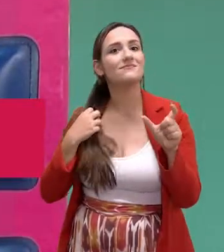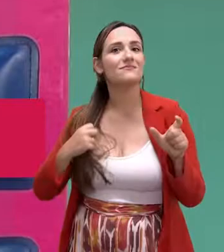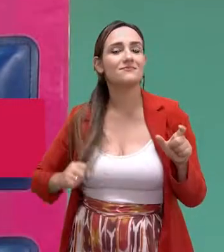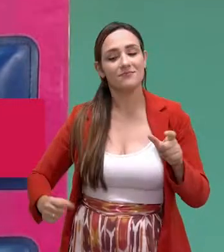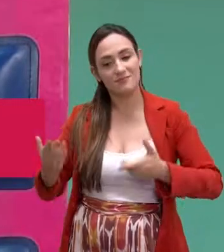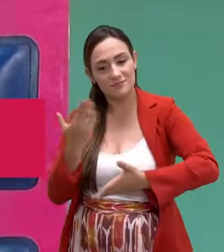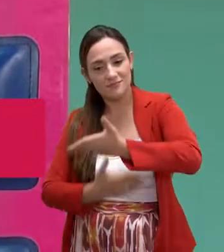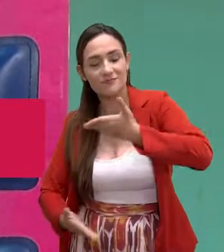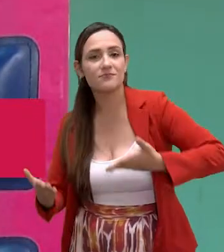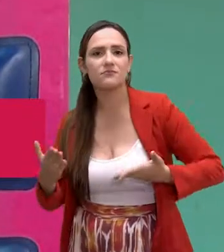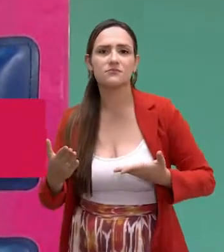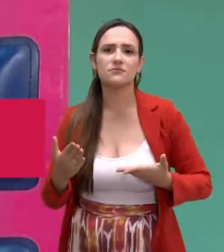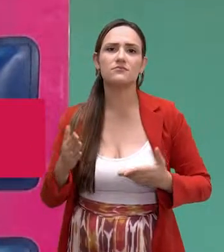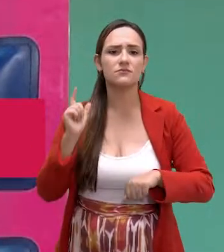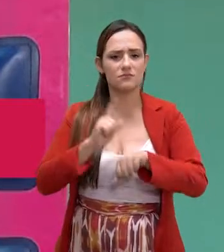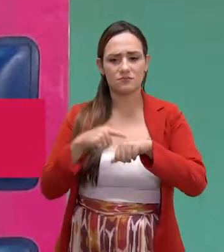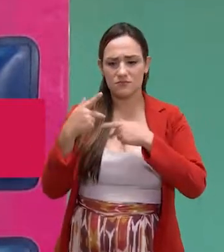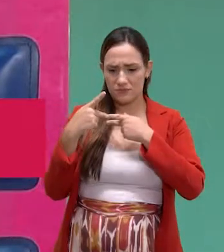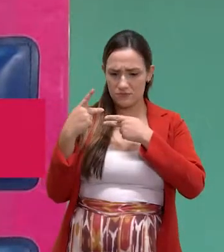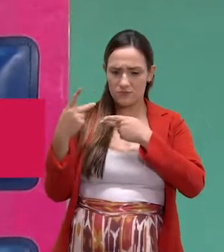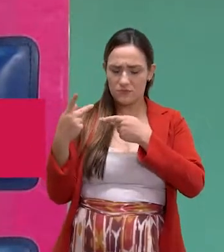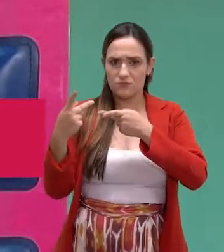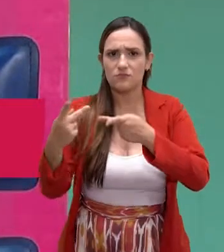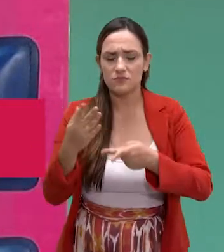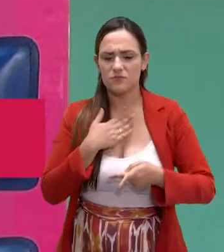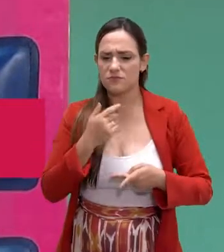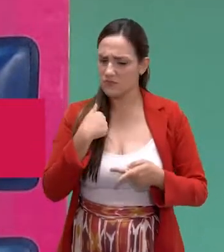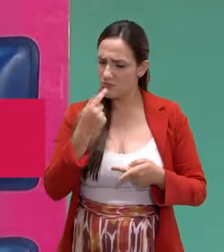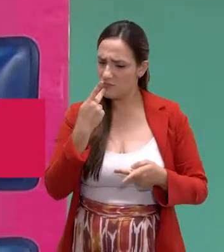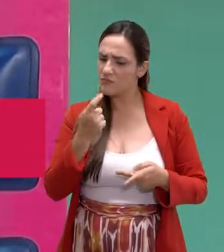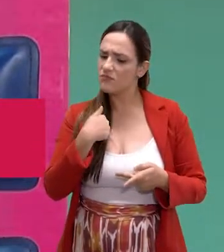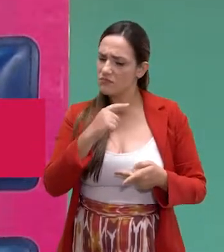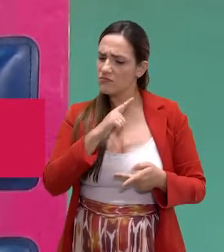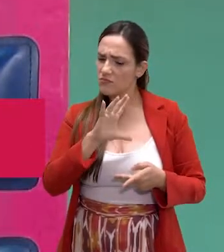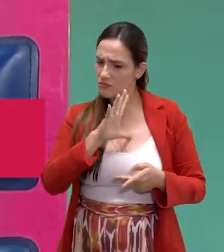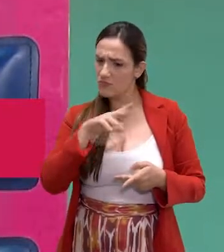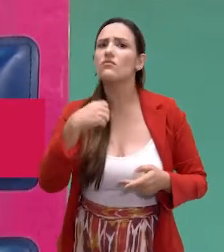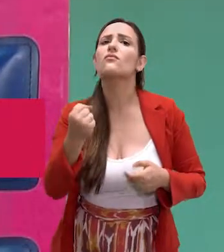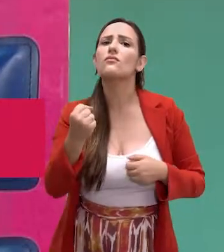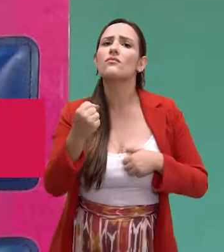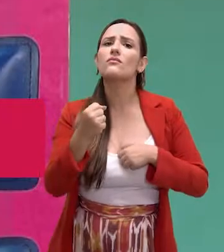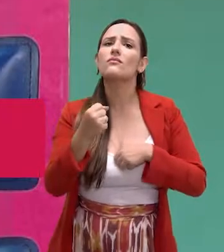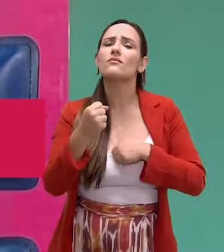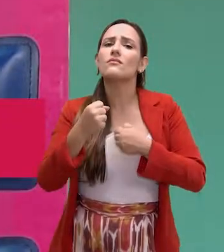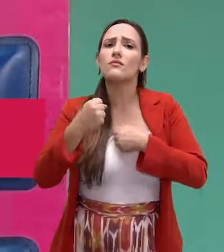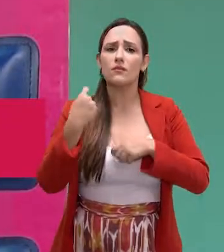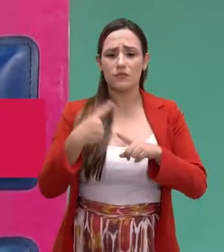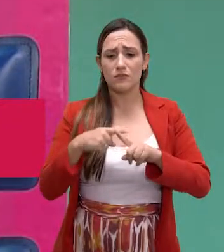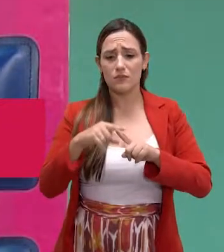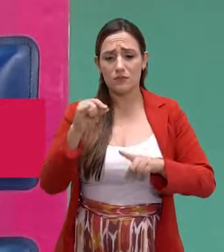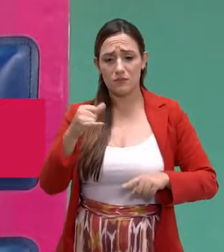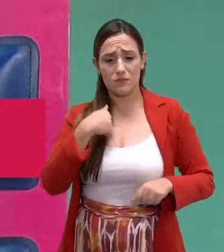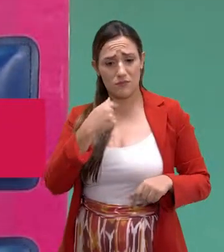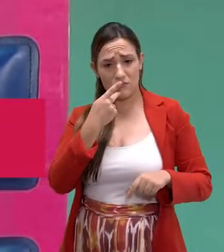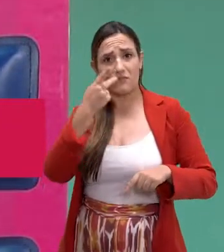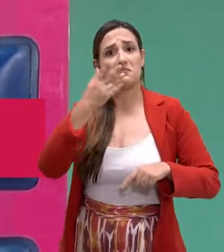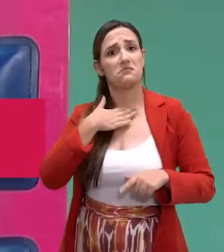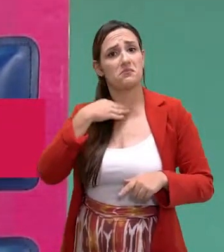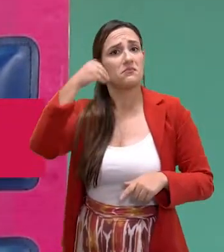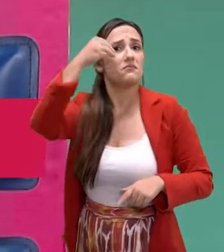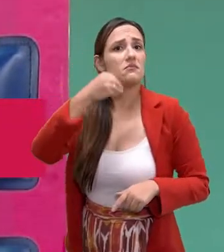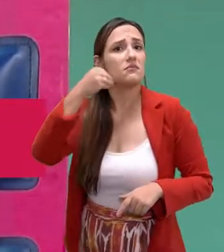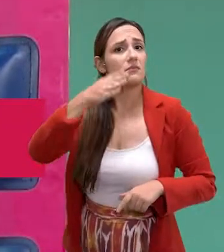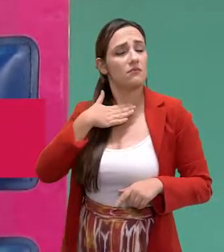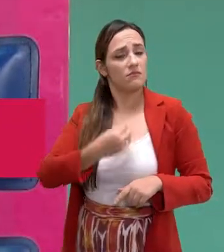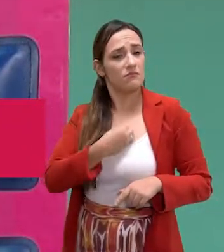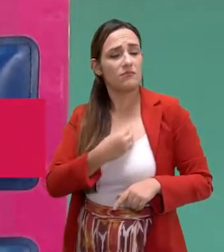aqui contigo, eu acho que eu pensei assim, olha, eu me encorajo de ir lá, porque quem sabe, falar um pouquinho dos meus passos,